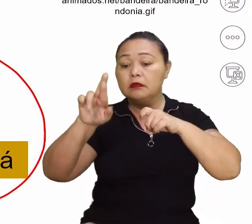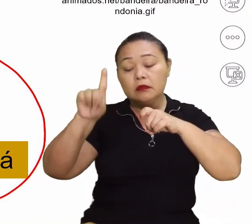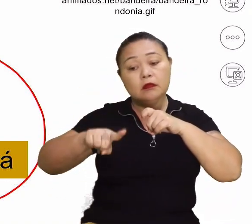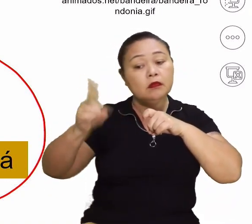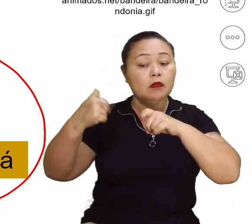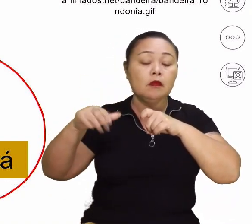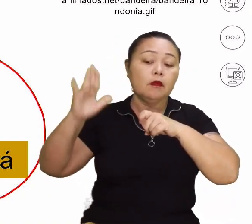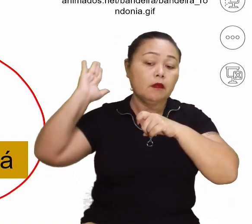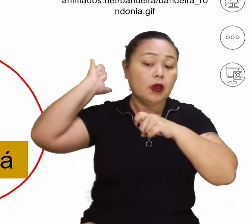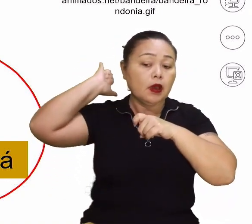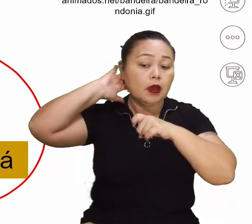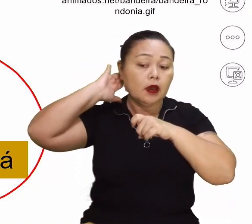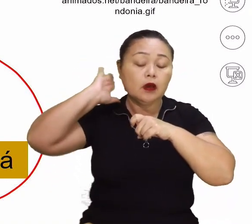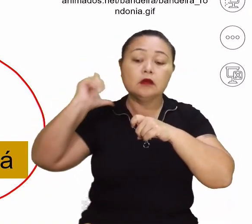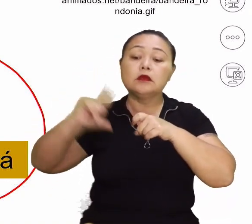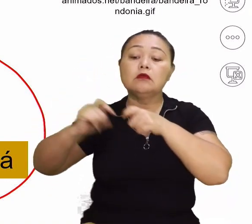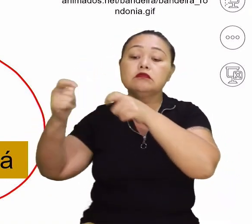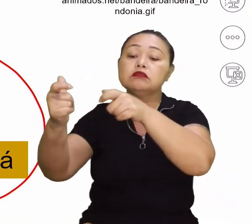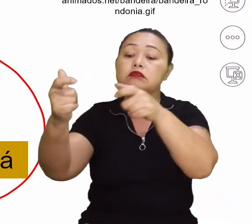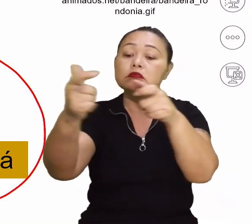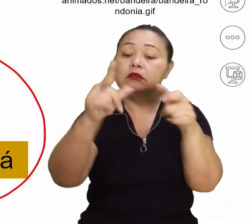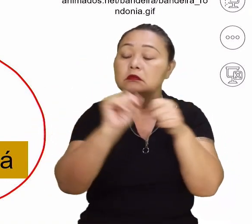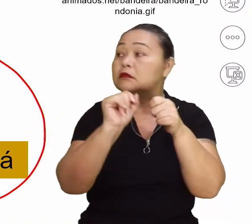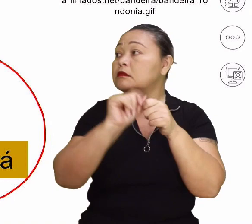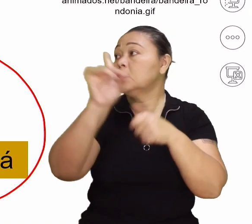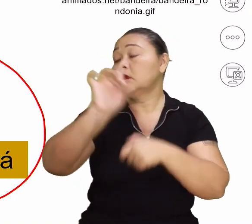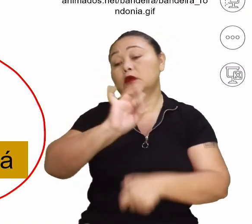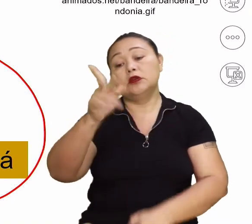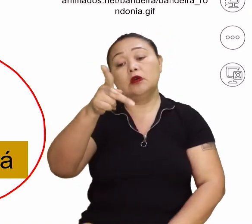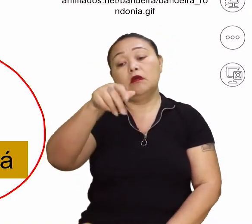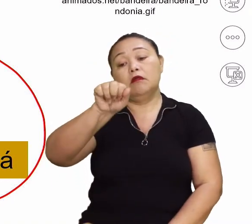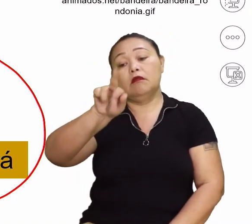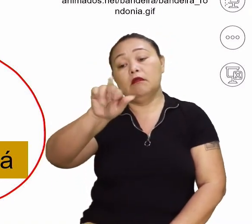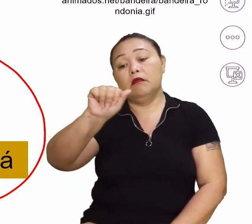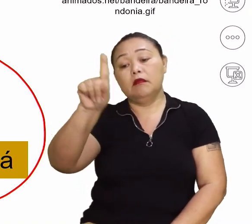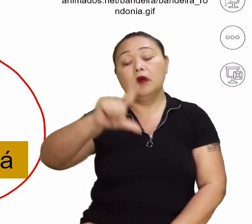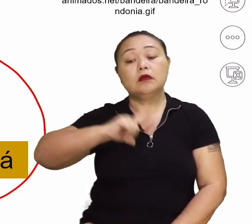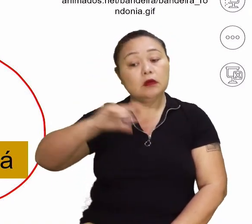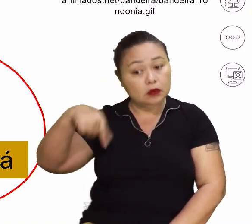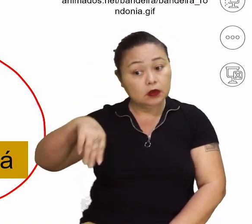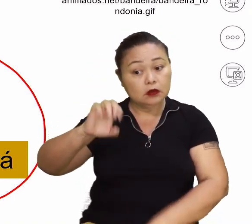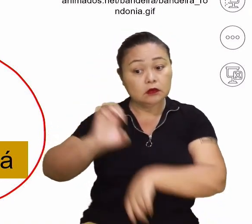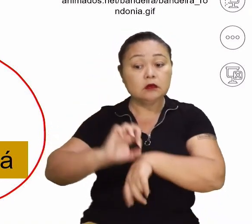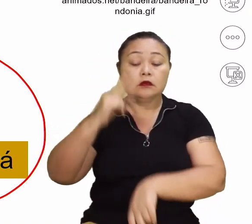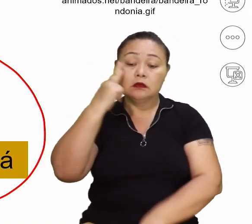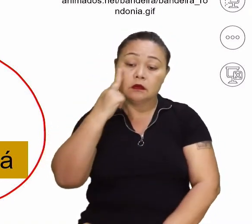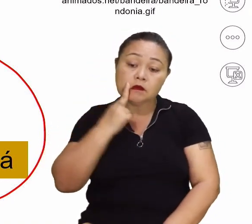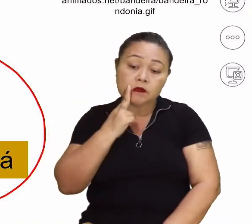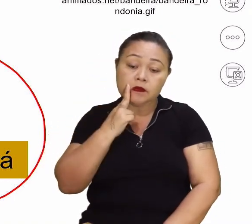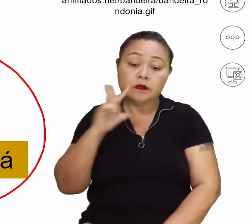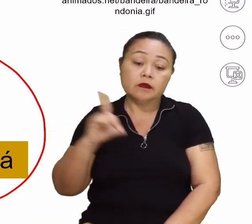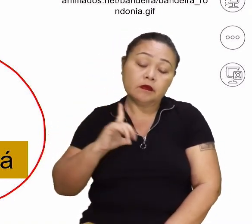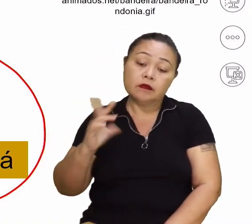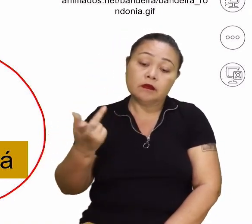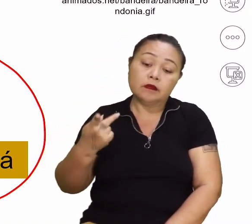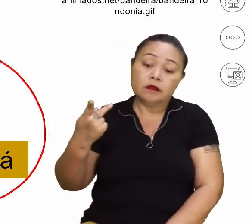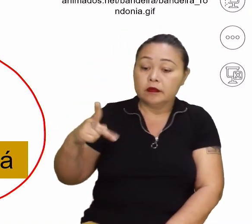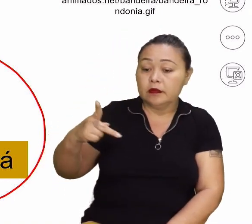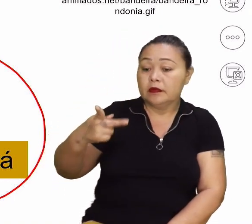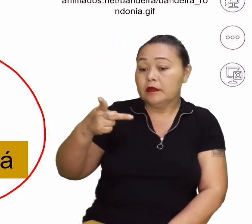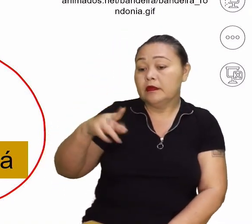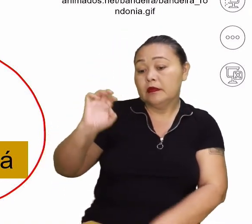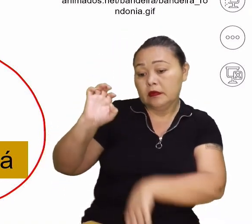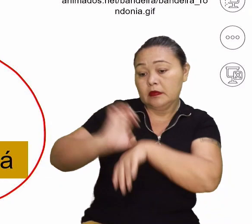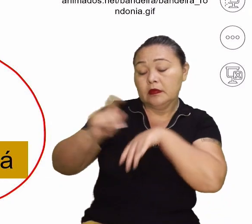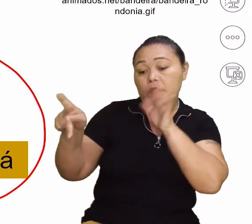do Pará, porque ela está em muitos lugares, não está só no Pará. Nós não estamos em Rondônia? Não pode ser chamada castanha de